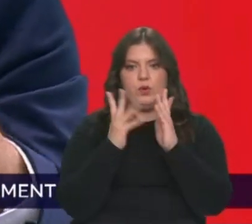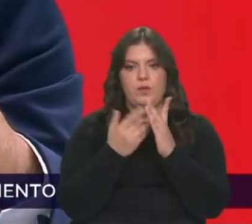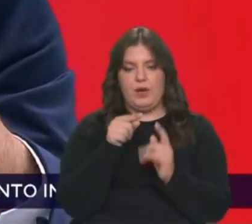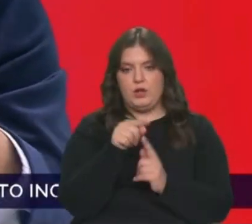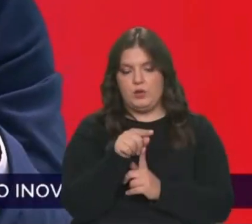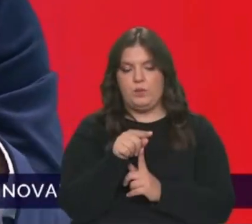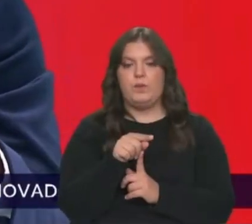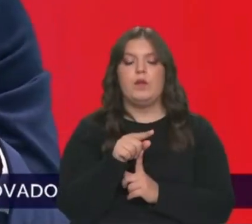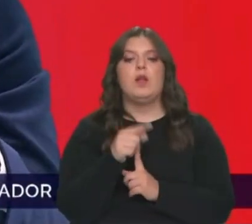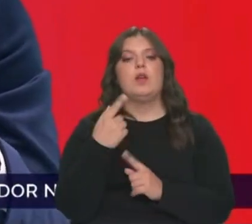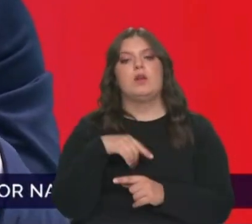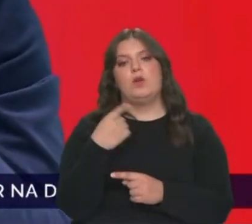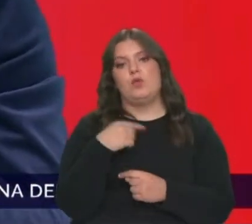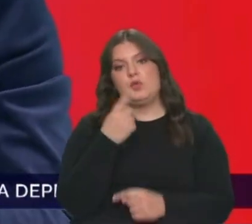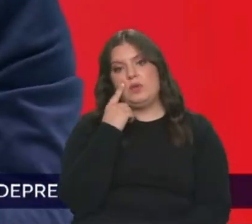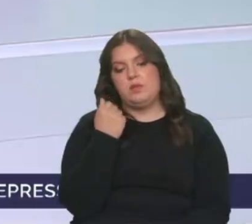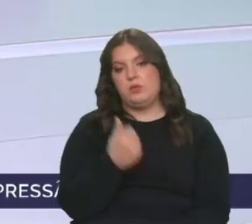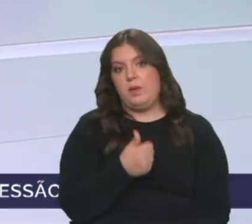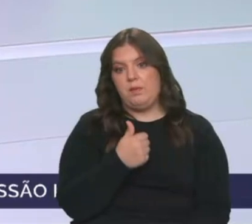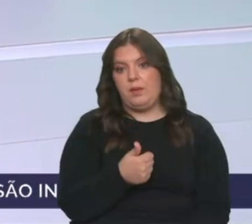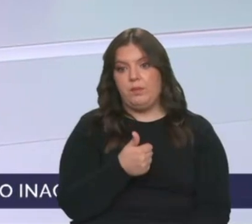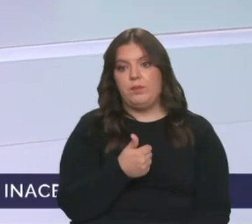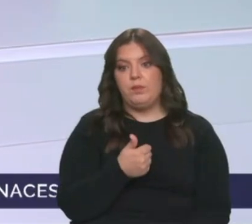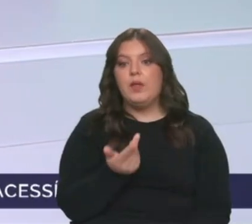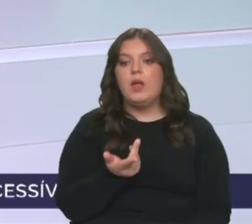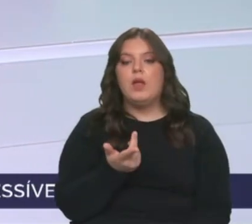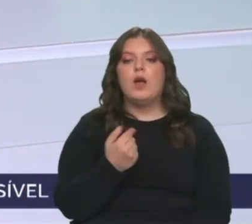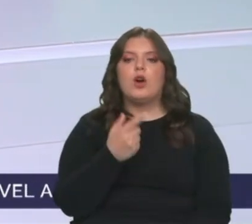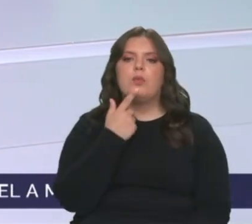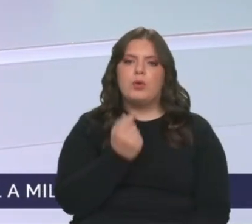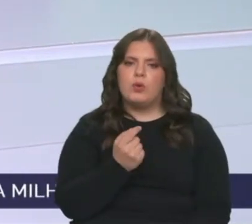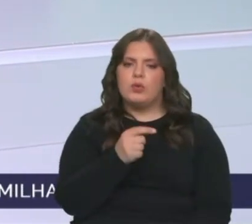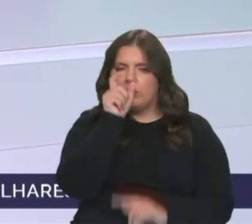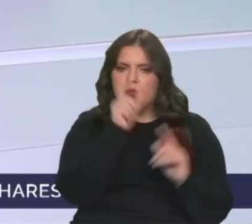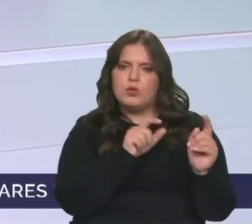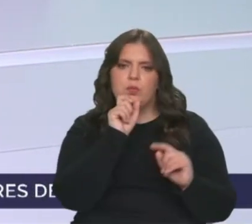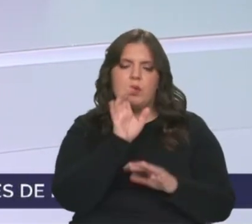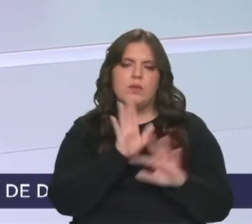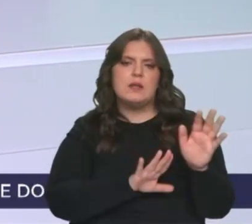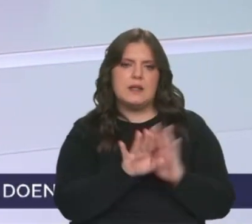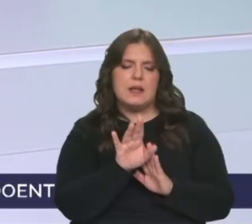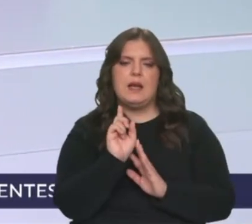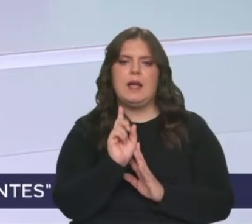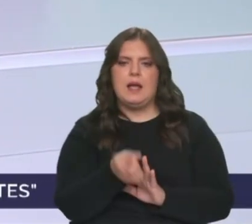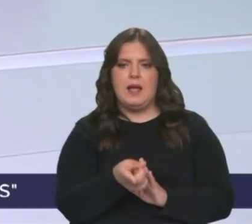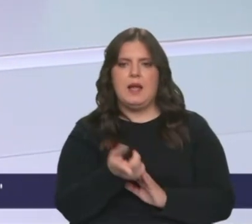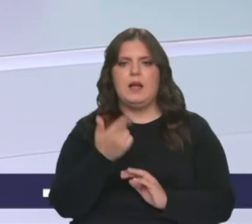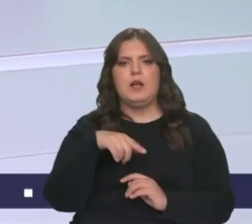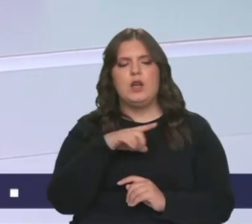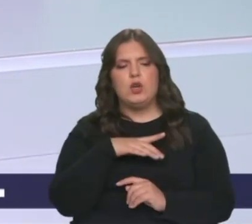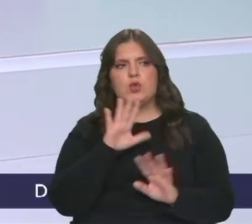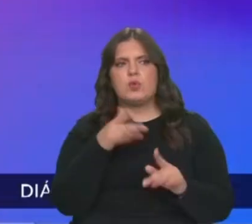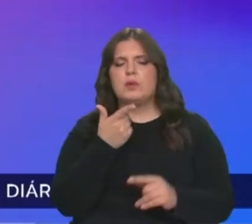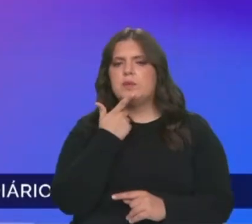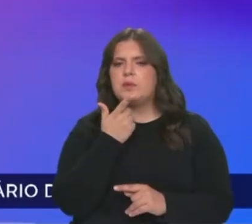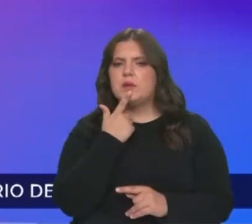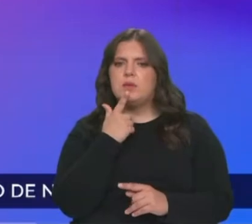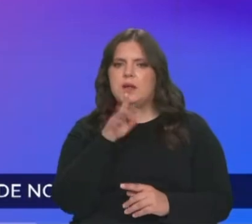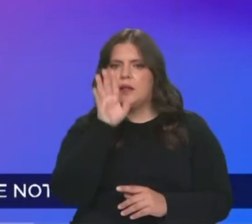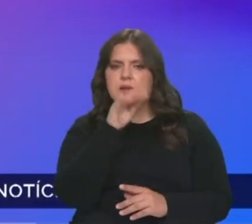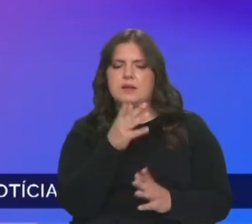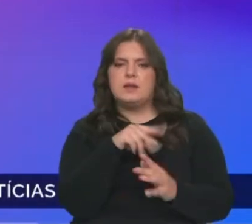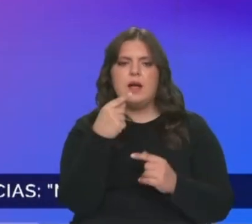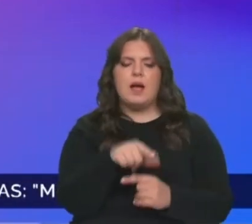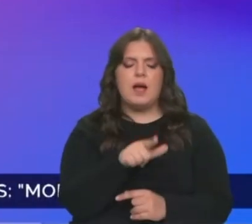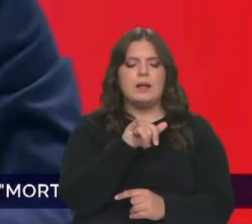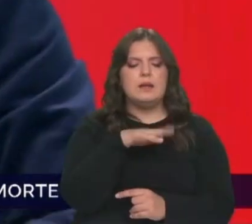químico que nós bem conhecemos. E a pergunta que agora os astrónomos também podem fazer é, quando nós queremos perceber a abundância total de